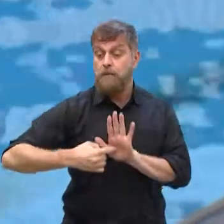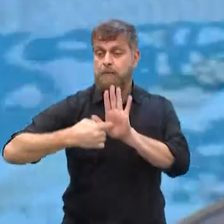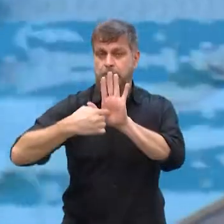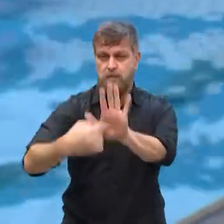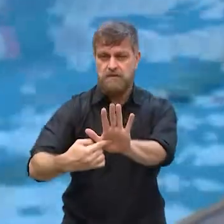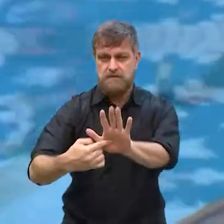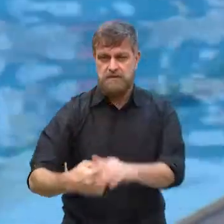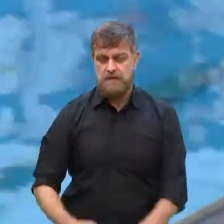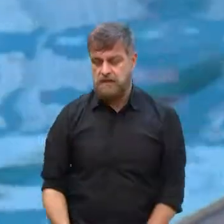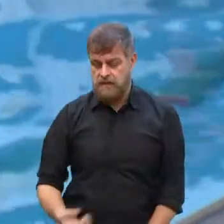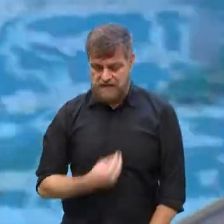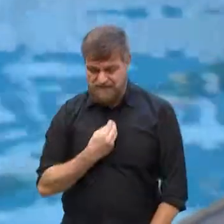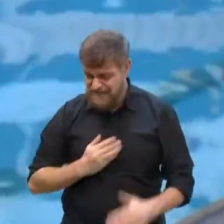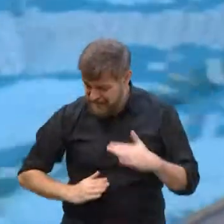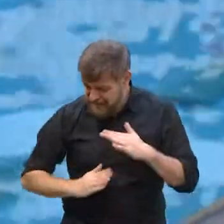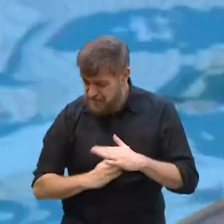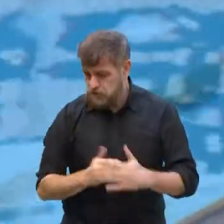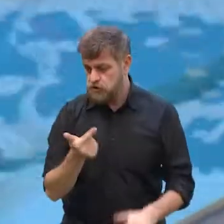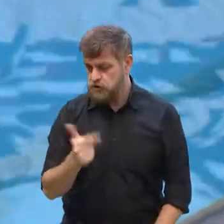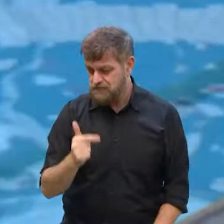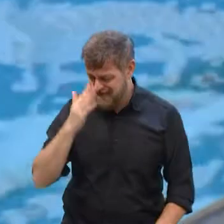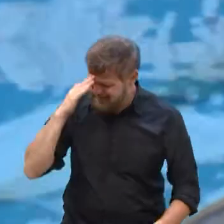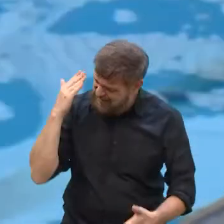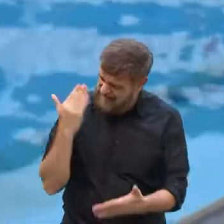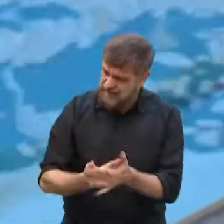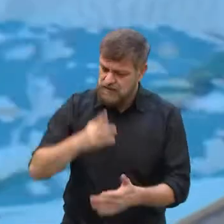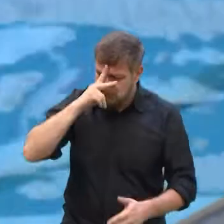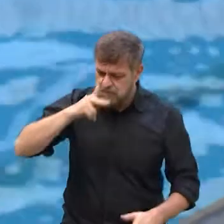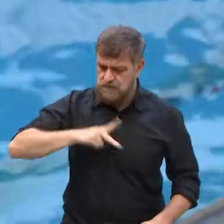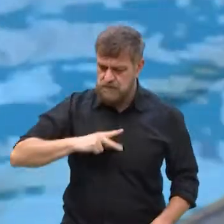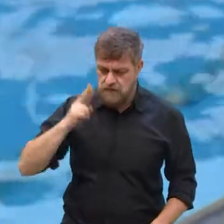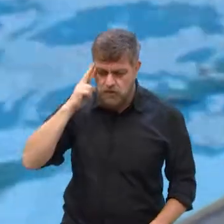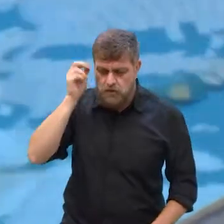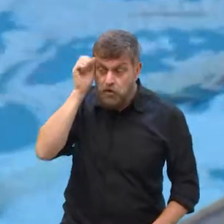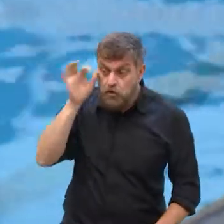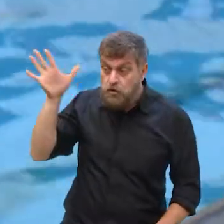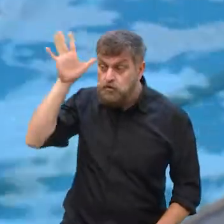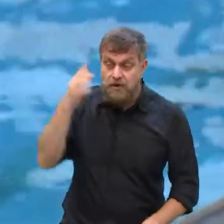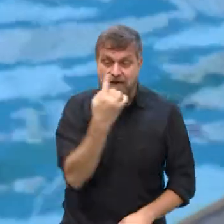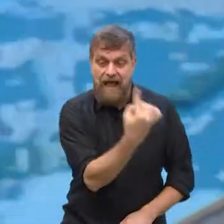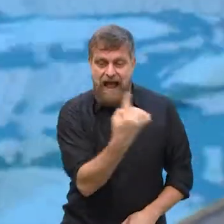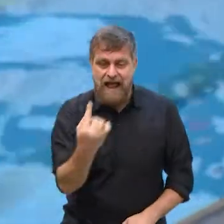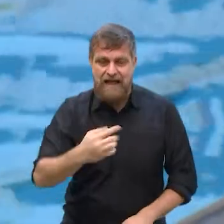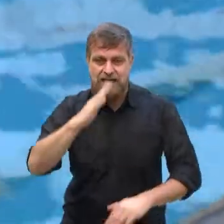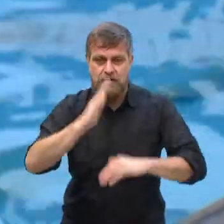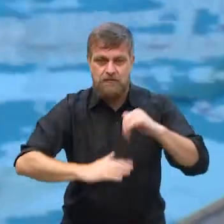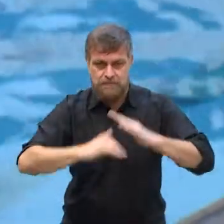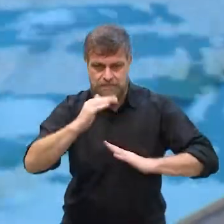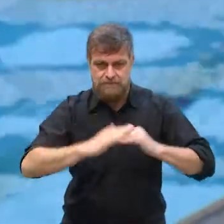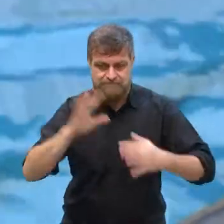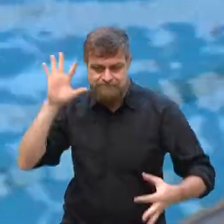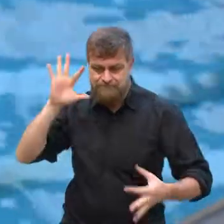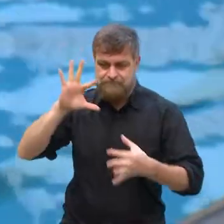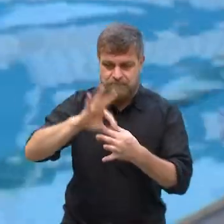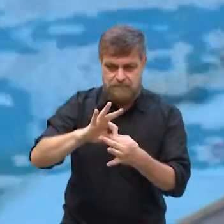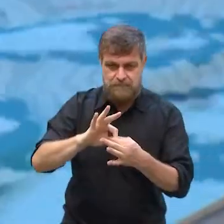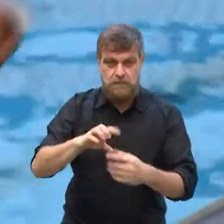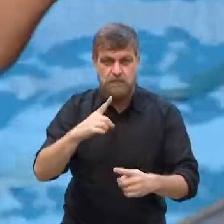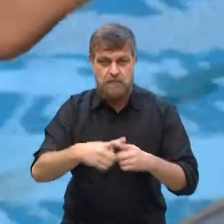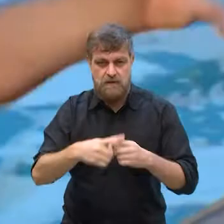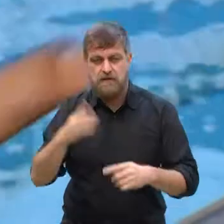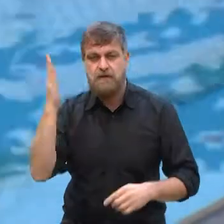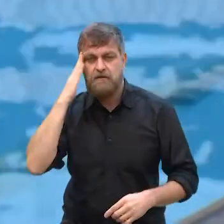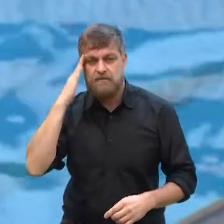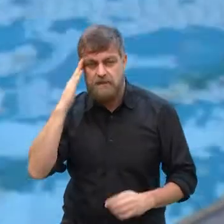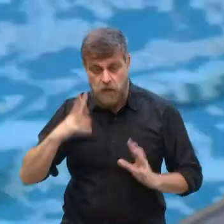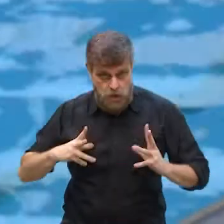Não coloque limite na sua vida, acredite em você. Os nossos sonhos somos nós que construímos. Porque eu sei que todo